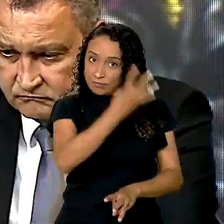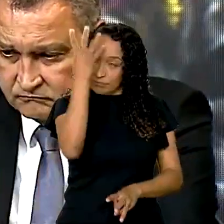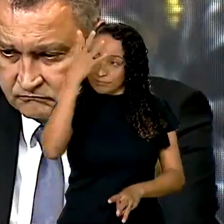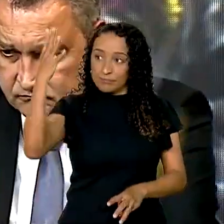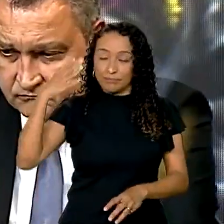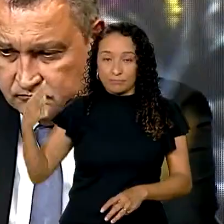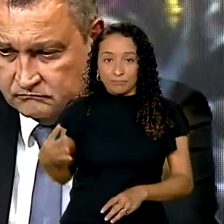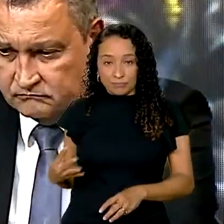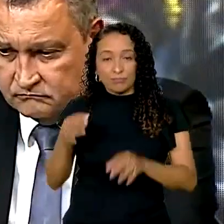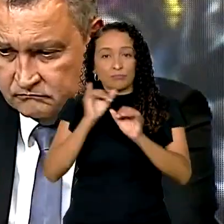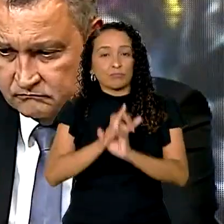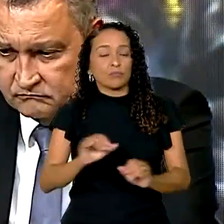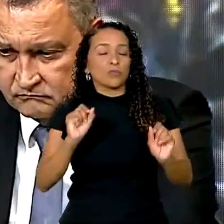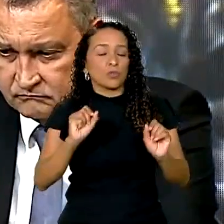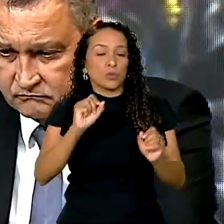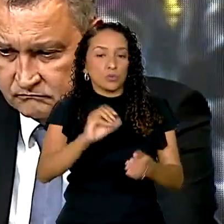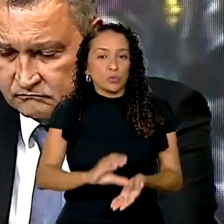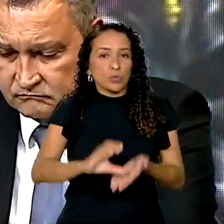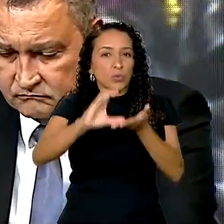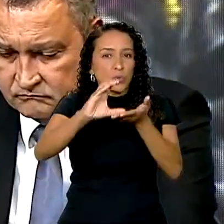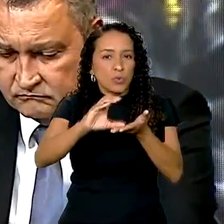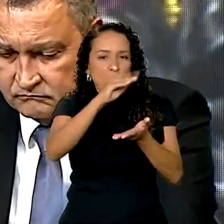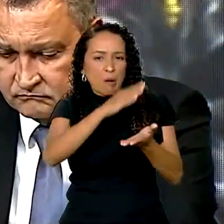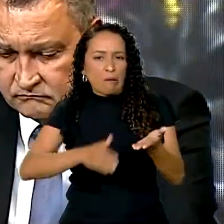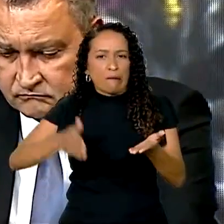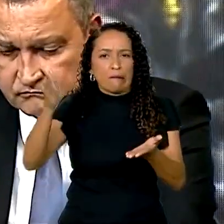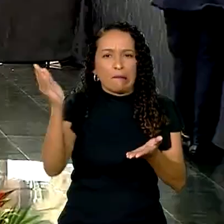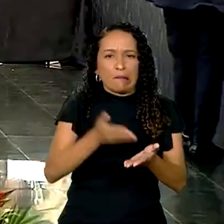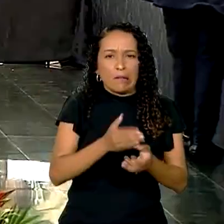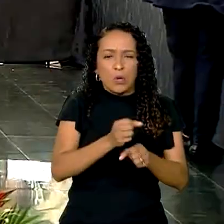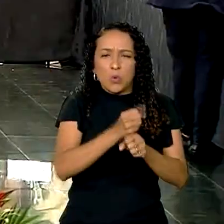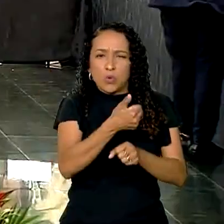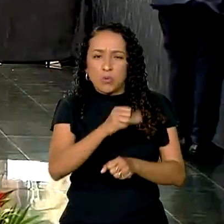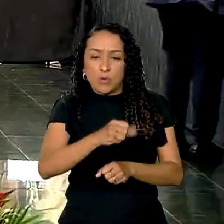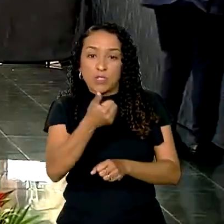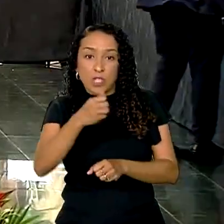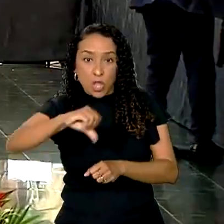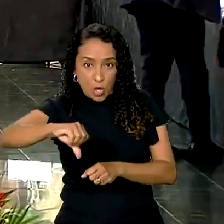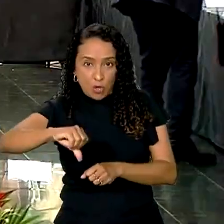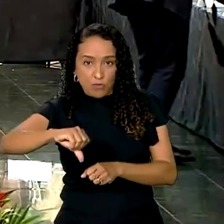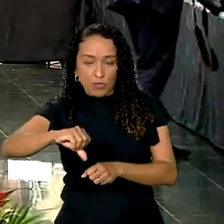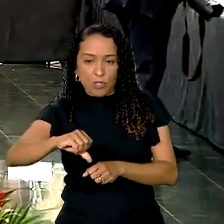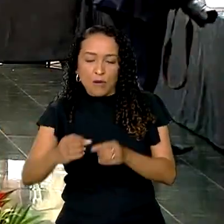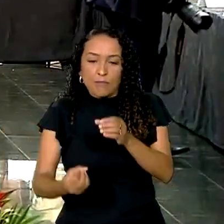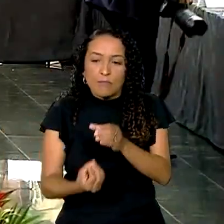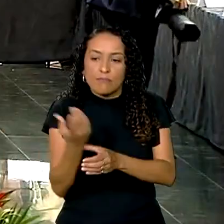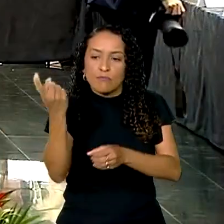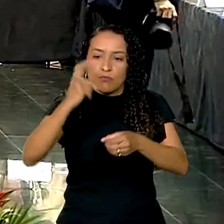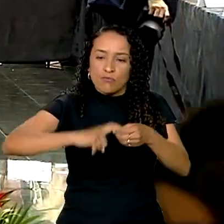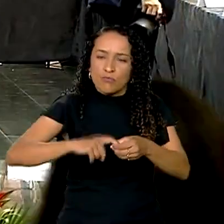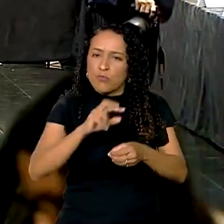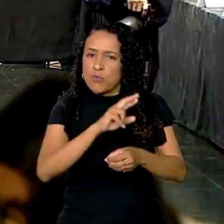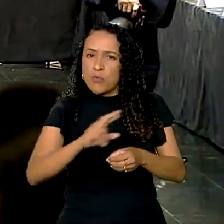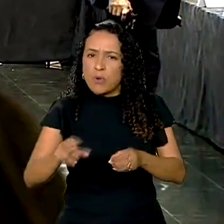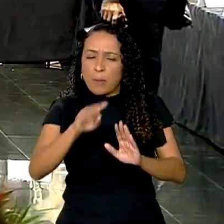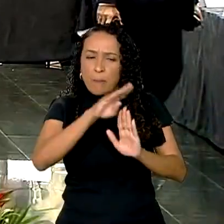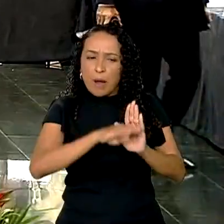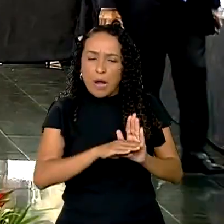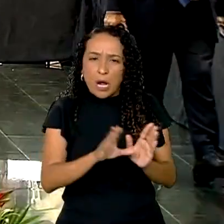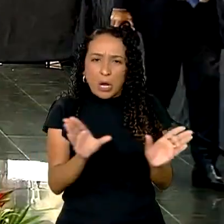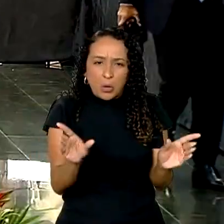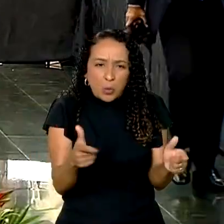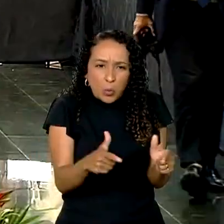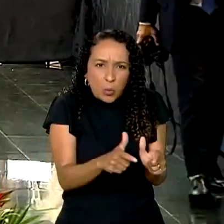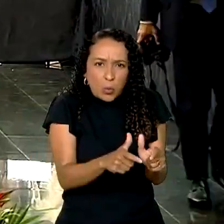Guajajara, lembrou que o Conselho foi extinto em 2019 e que a recriação não é uma pauta de minorias